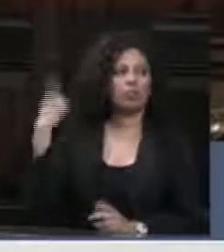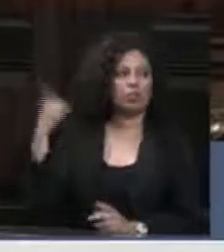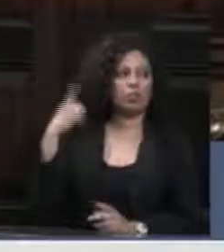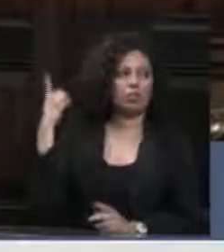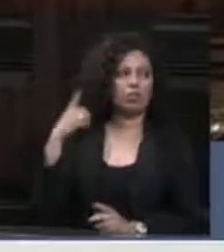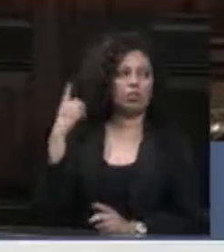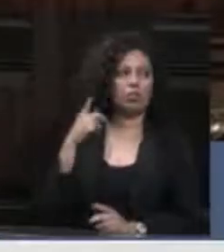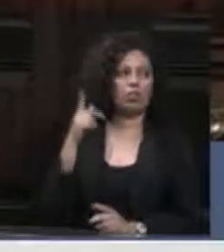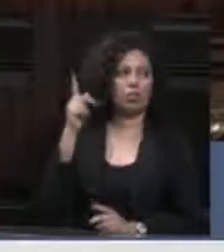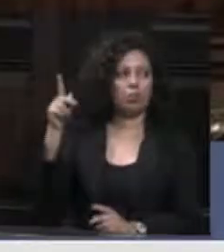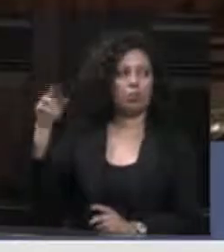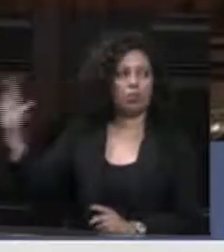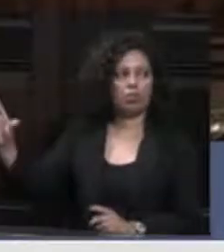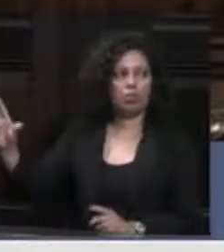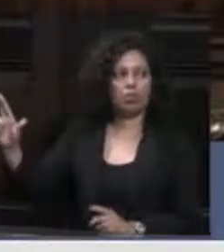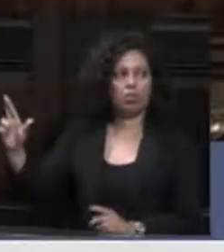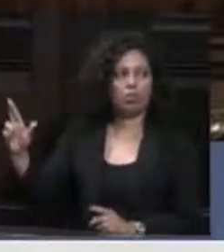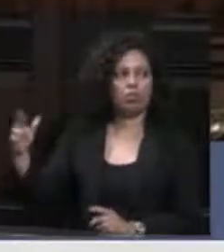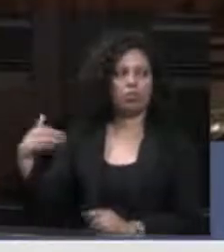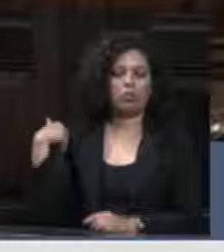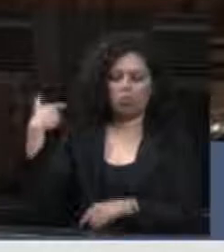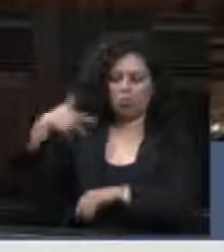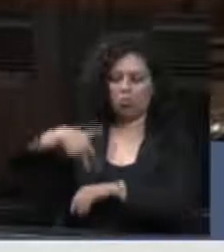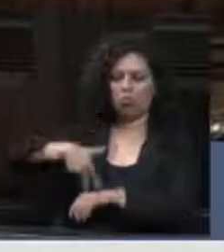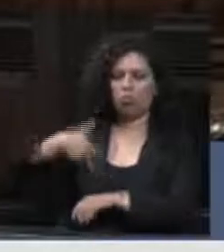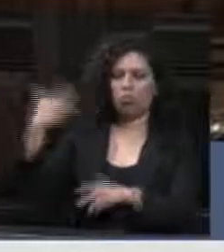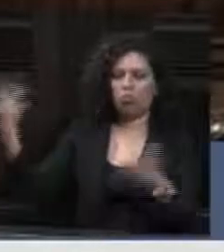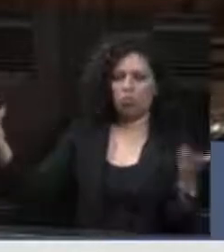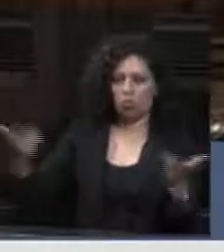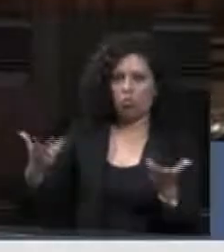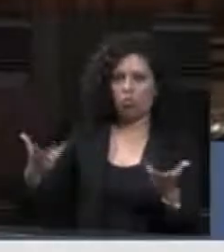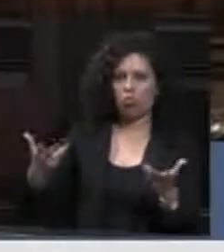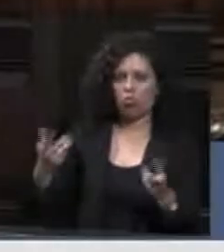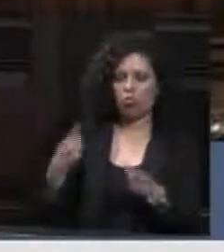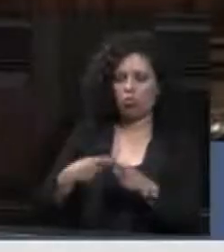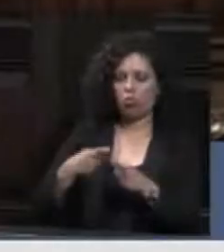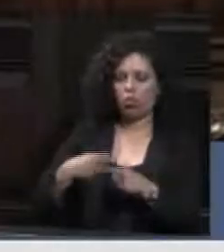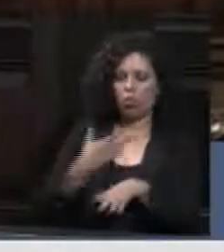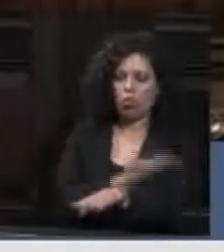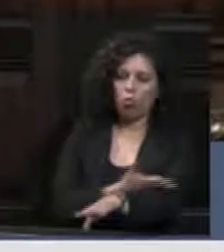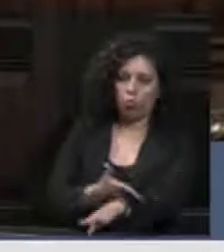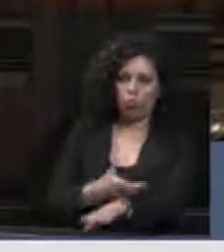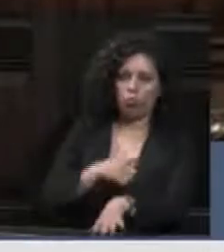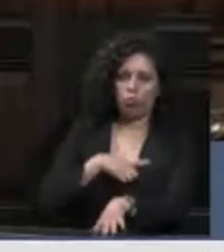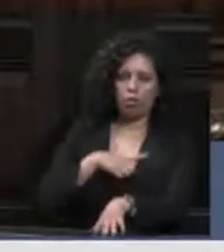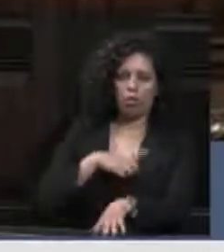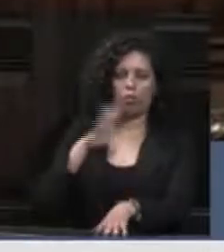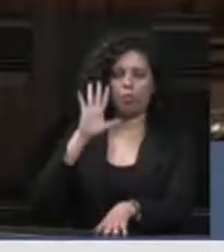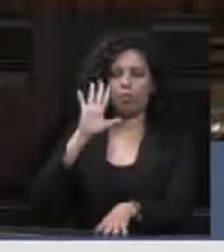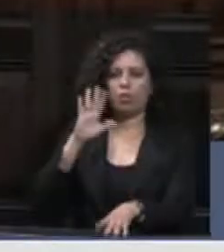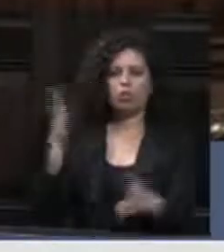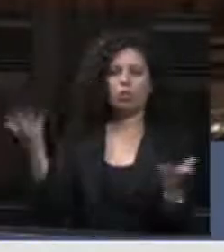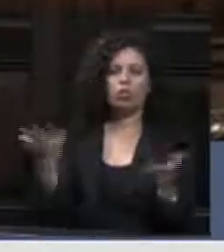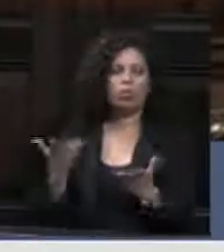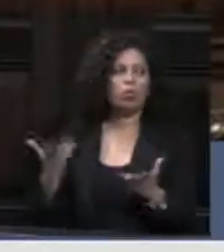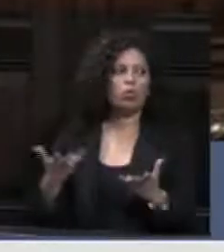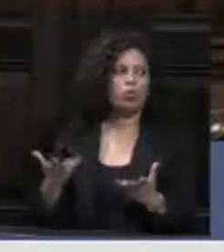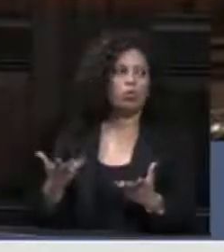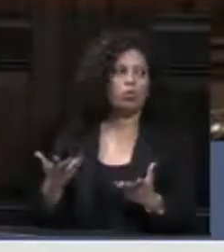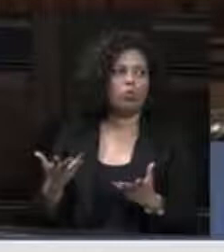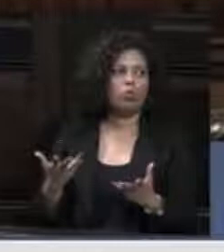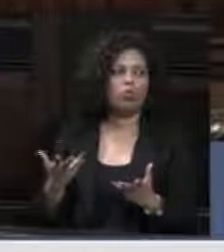Deputado Paulo Ramos, eu fiz questão de usar a tribuna, como sempre faço, na sessão de hoje, desta feita